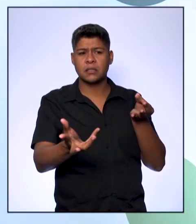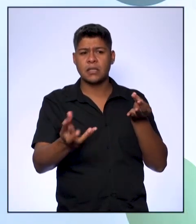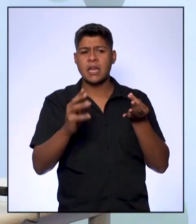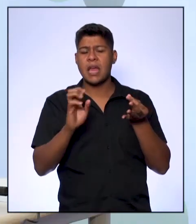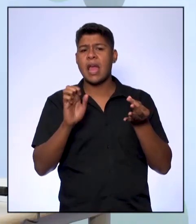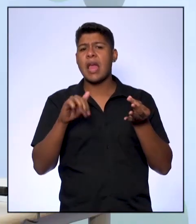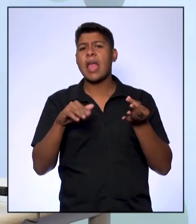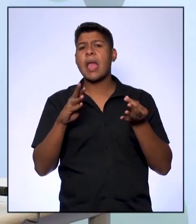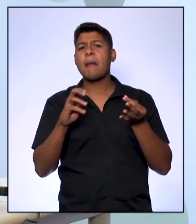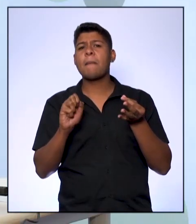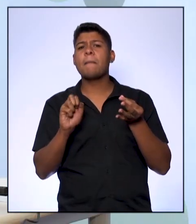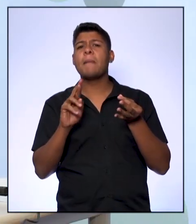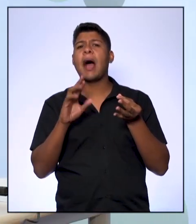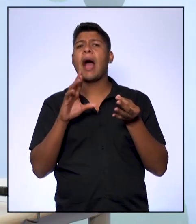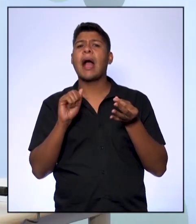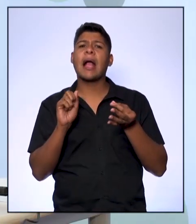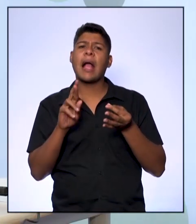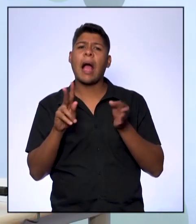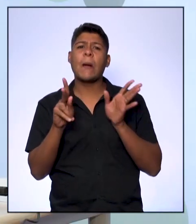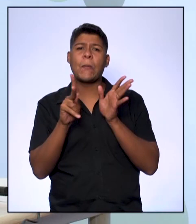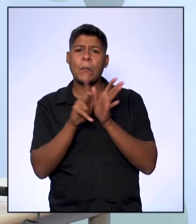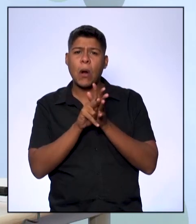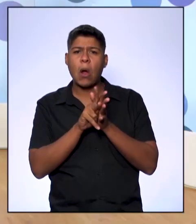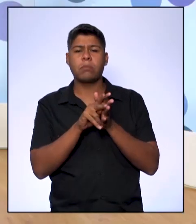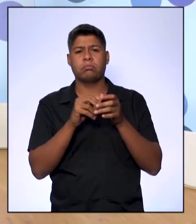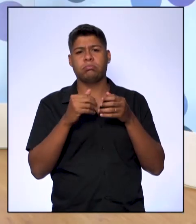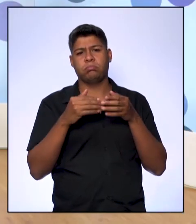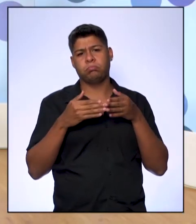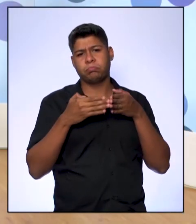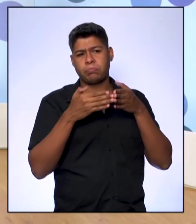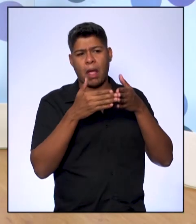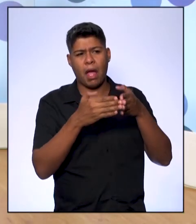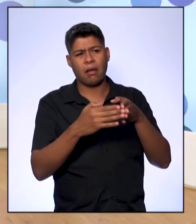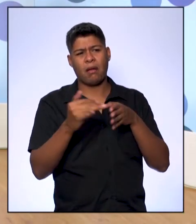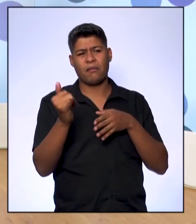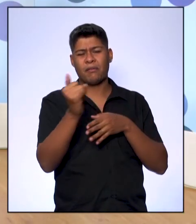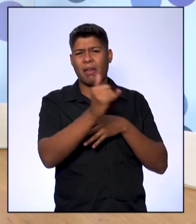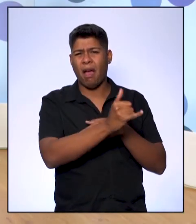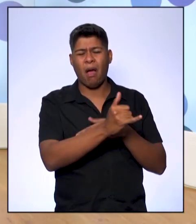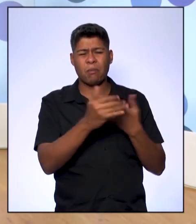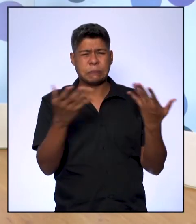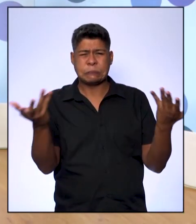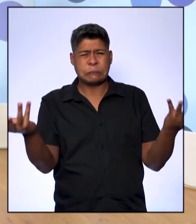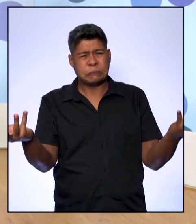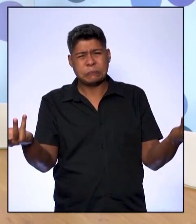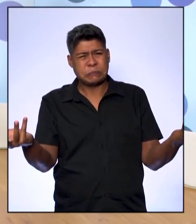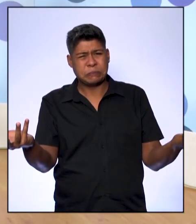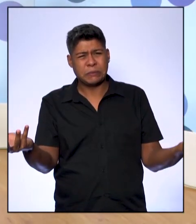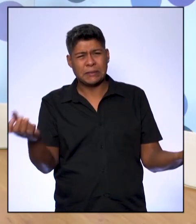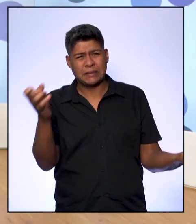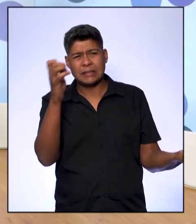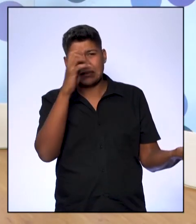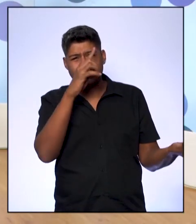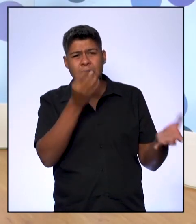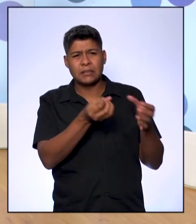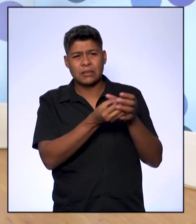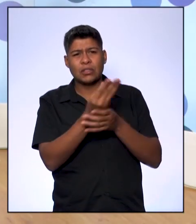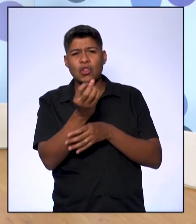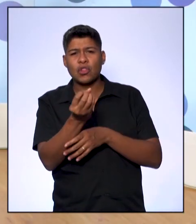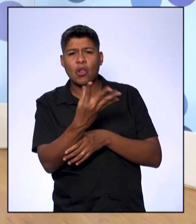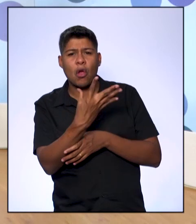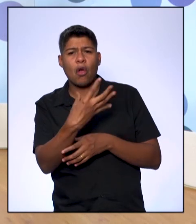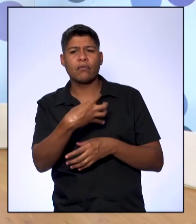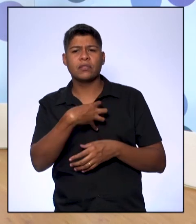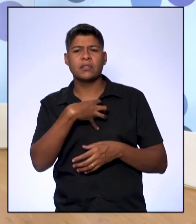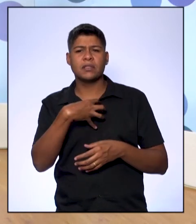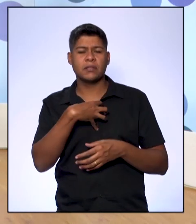estão embarcar não é para traçar palavra embarcar de barco para você tem ouvir as uniões né e aí ela queria o novos